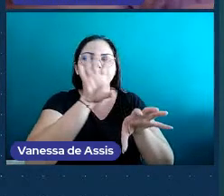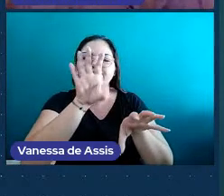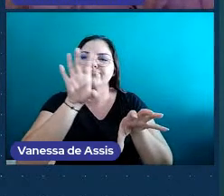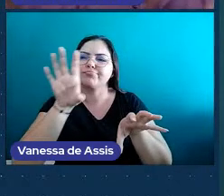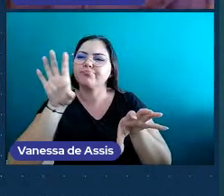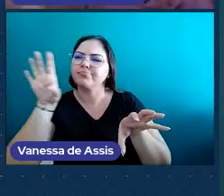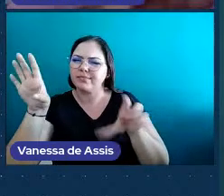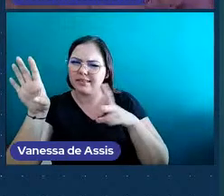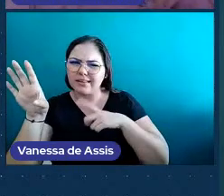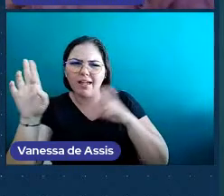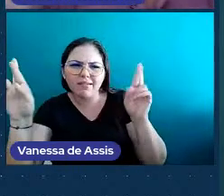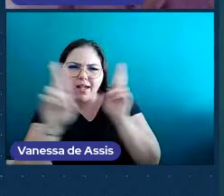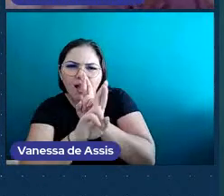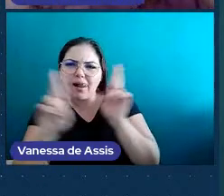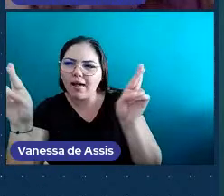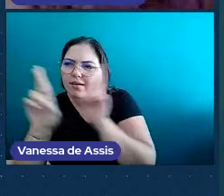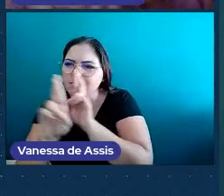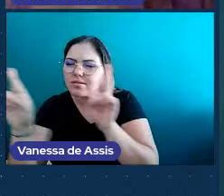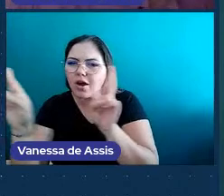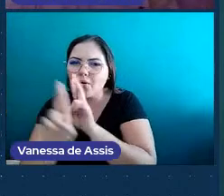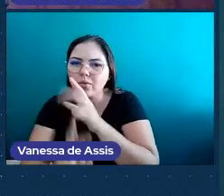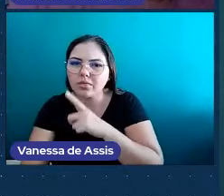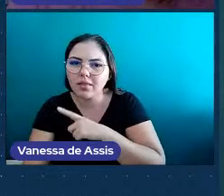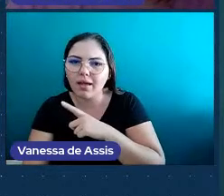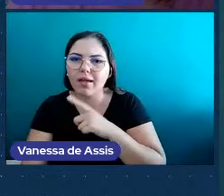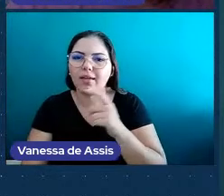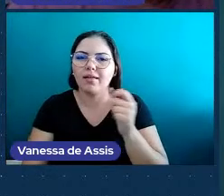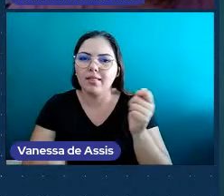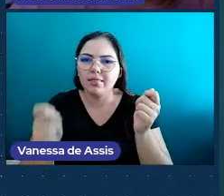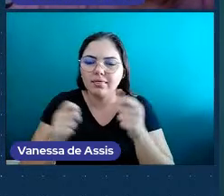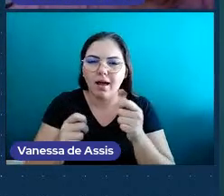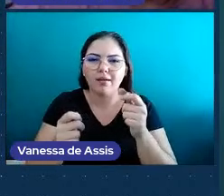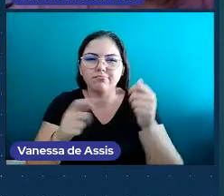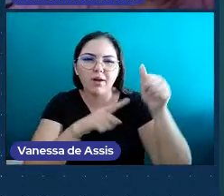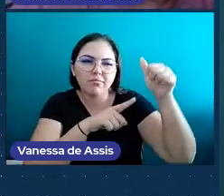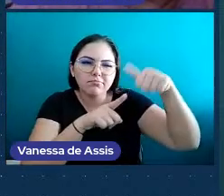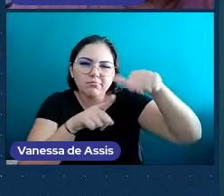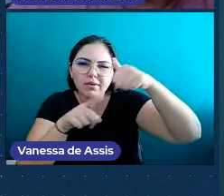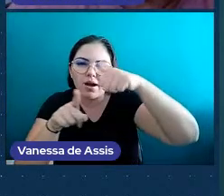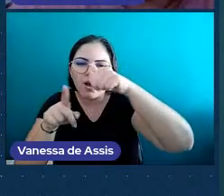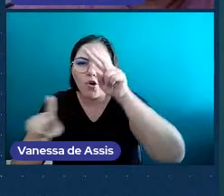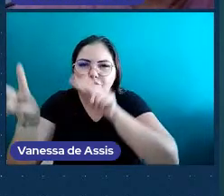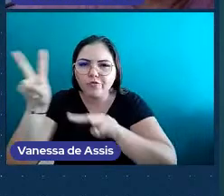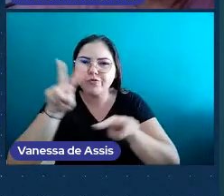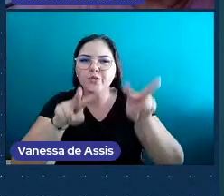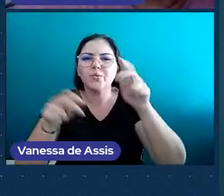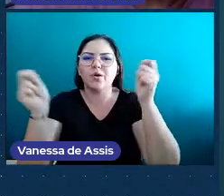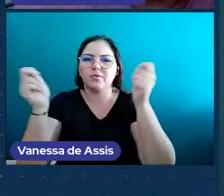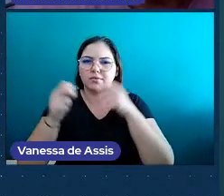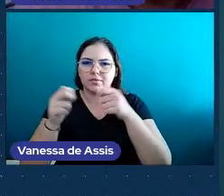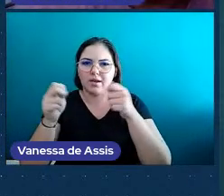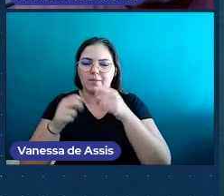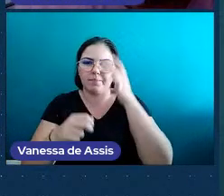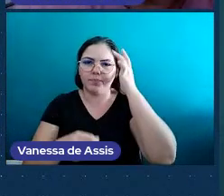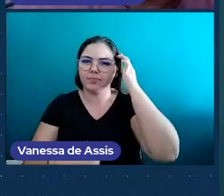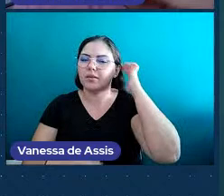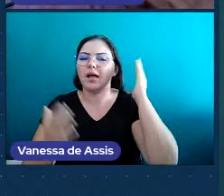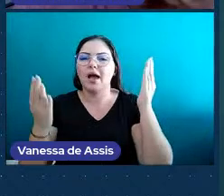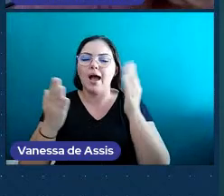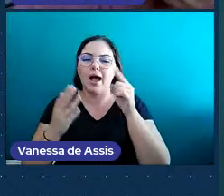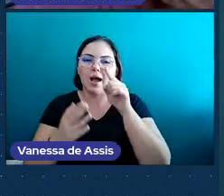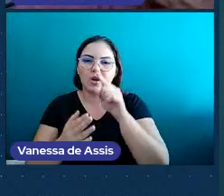de analisar essas relações que são necessárias. Mas eu quero focar aqui na questão da delimitação do